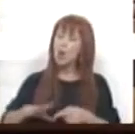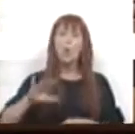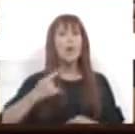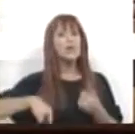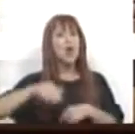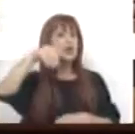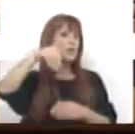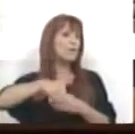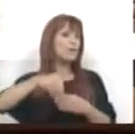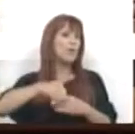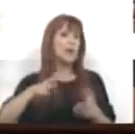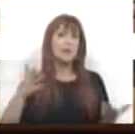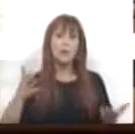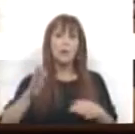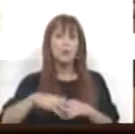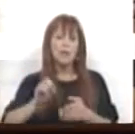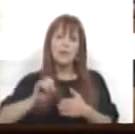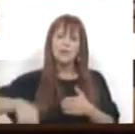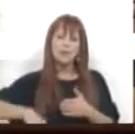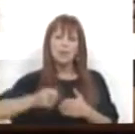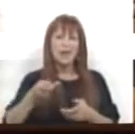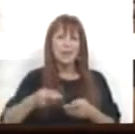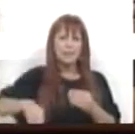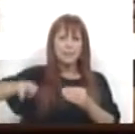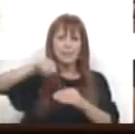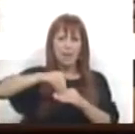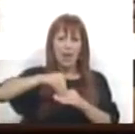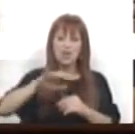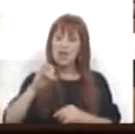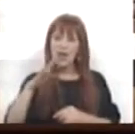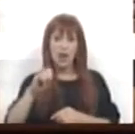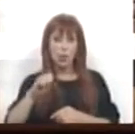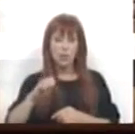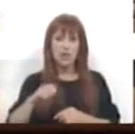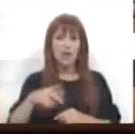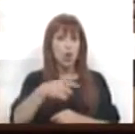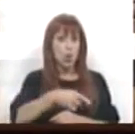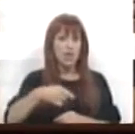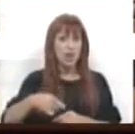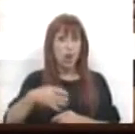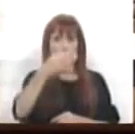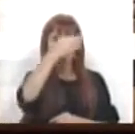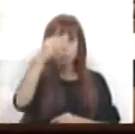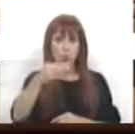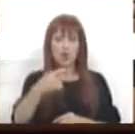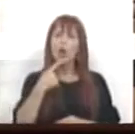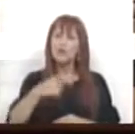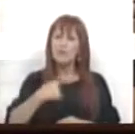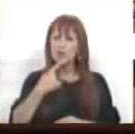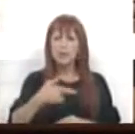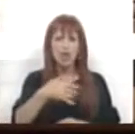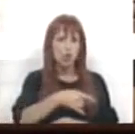Quando nós votarmos pela eliminação da sobretaxa de IRS para 99%, e eu repito,